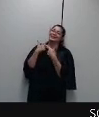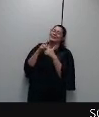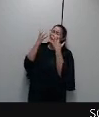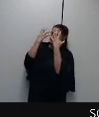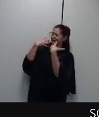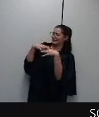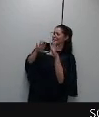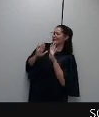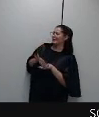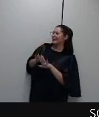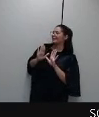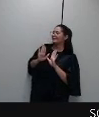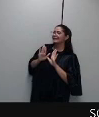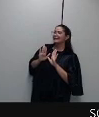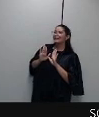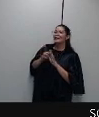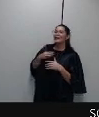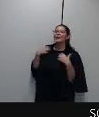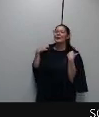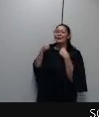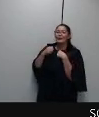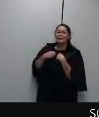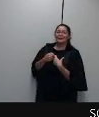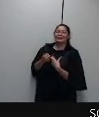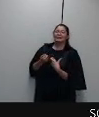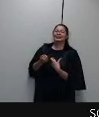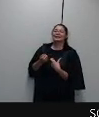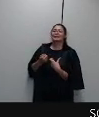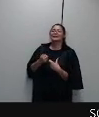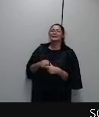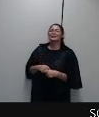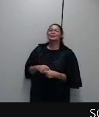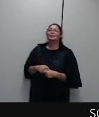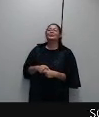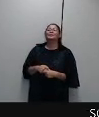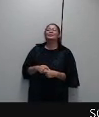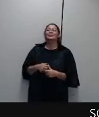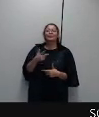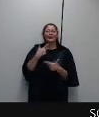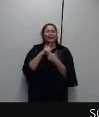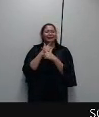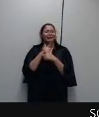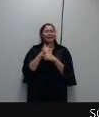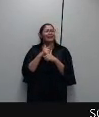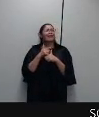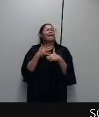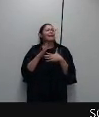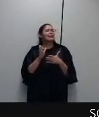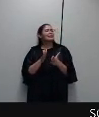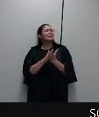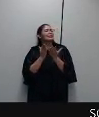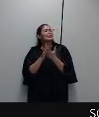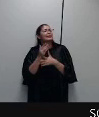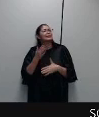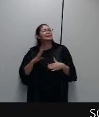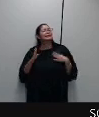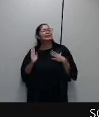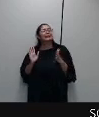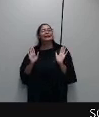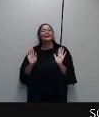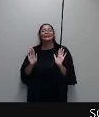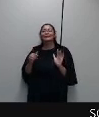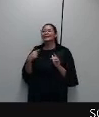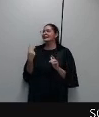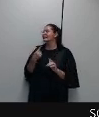não está molhando vai ficar mais problema daí daqui eram dos mais caros para ele é mesmo